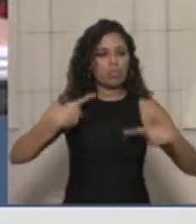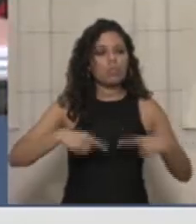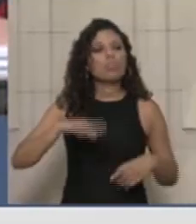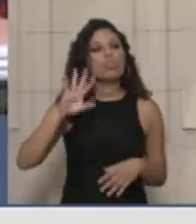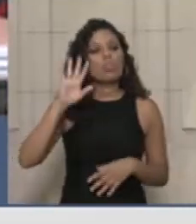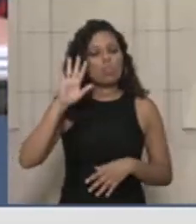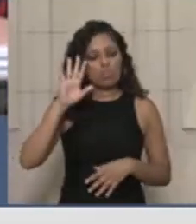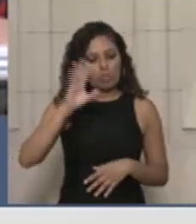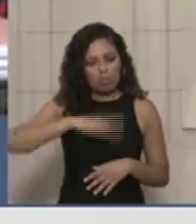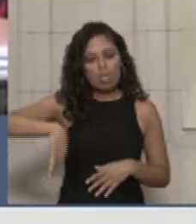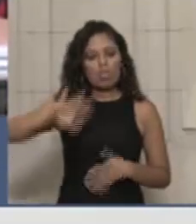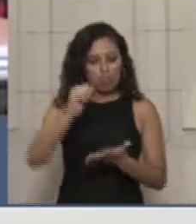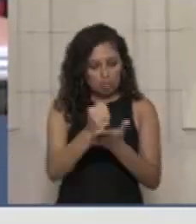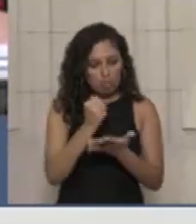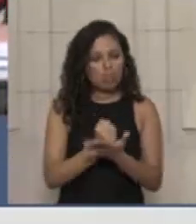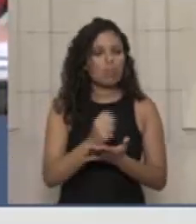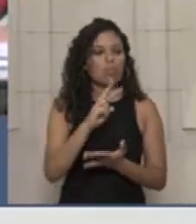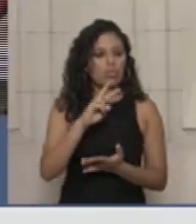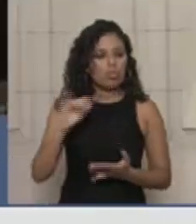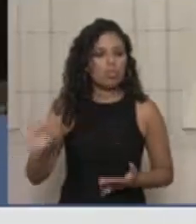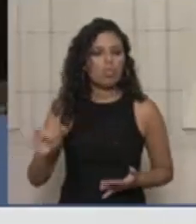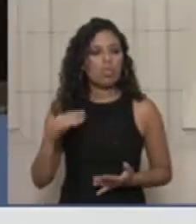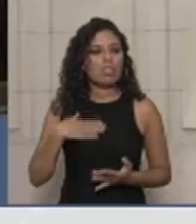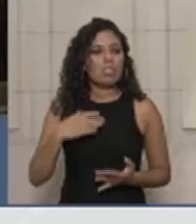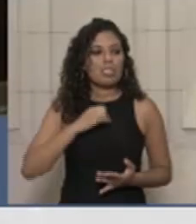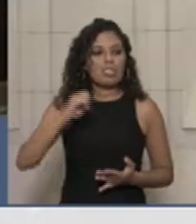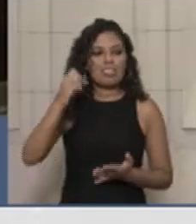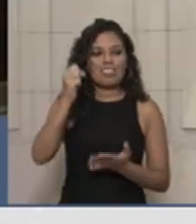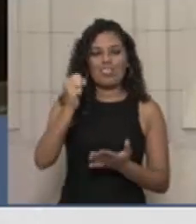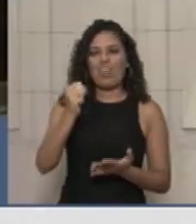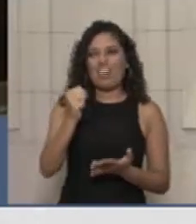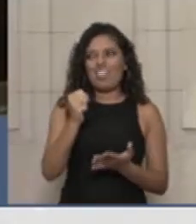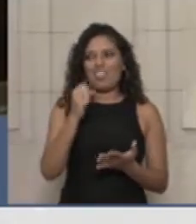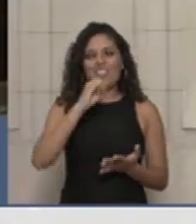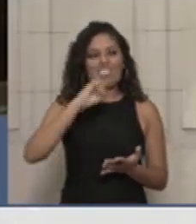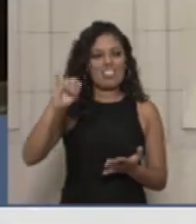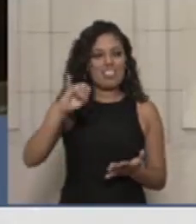2 emendas. Se não aprovar, eu vou brigar. Todos vamos brigar.